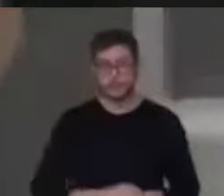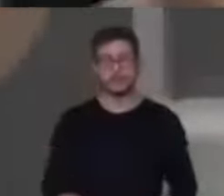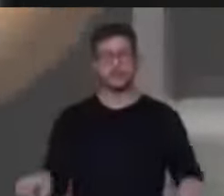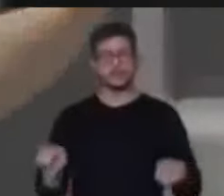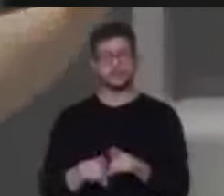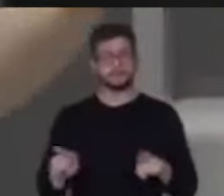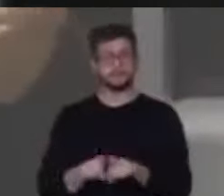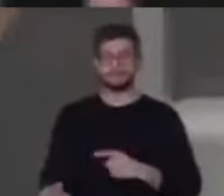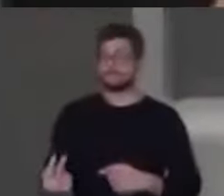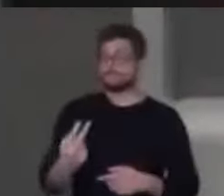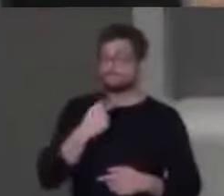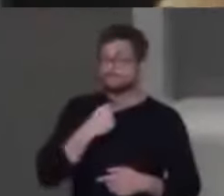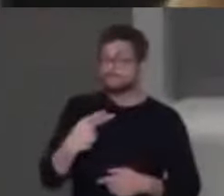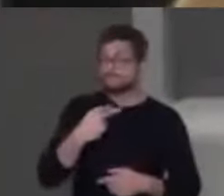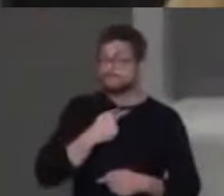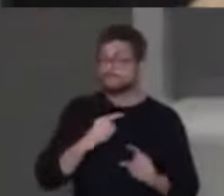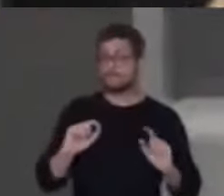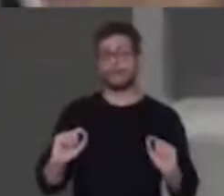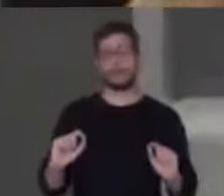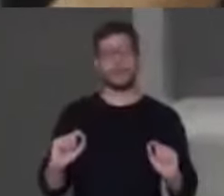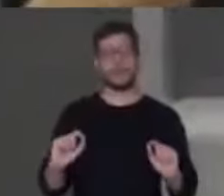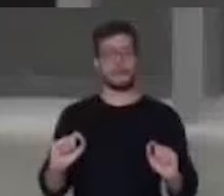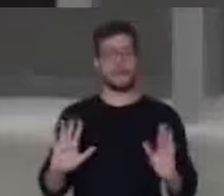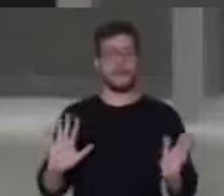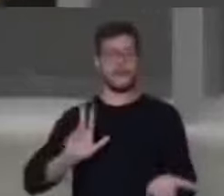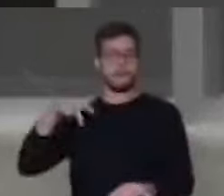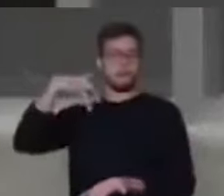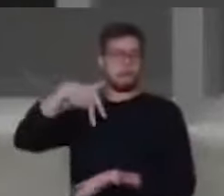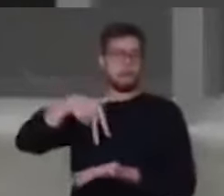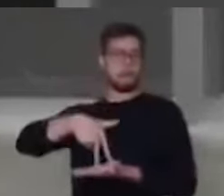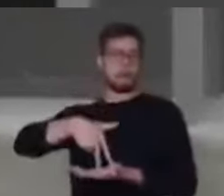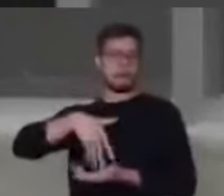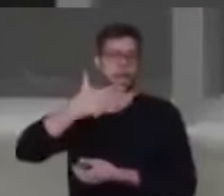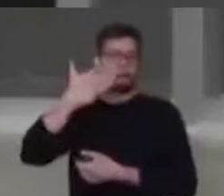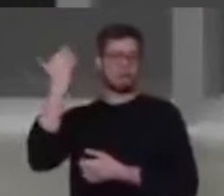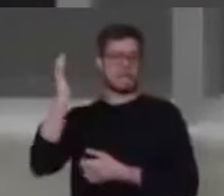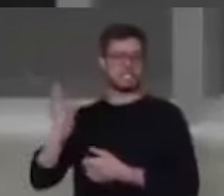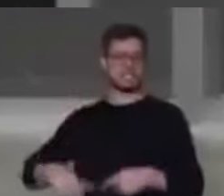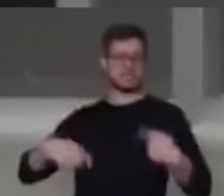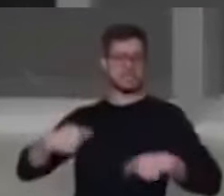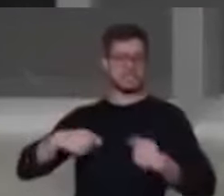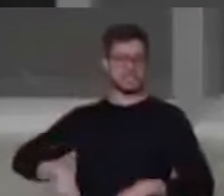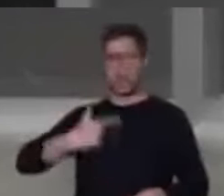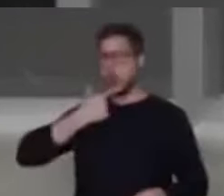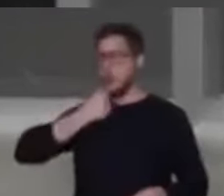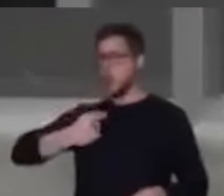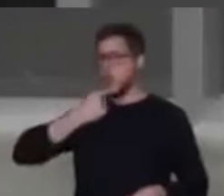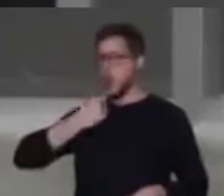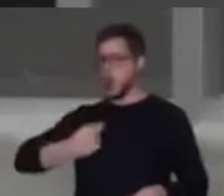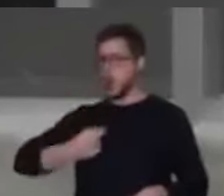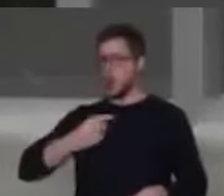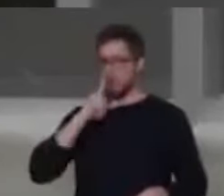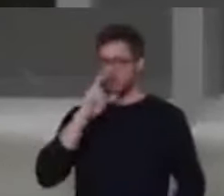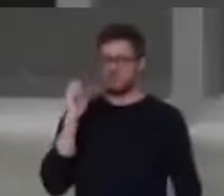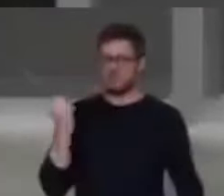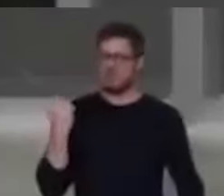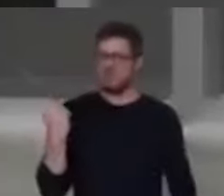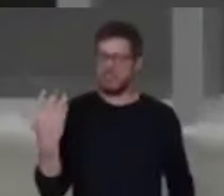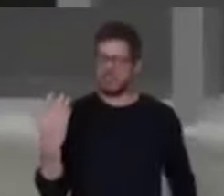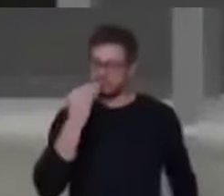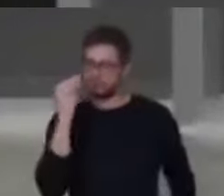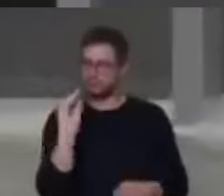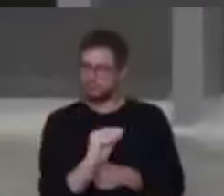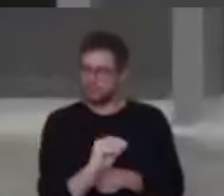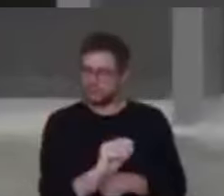palanque e se diga que o Brasil precisa de homens com muito hormônios masculinos, desrespeitando as mulheres numa fala misógina e